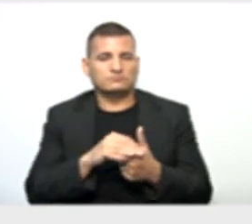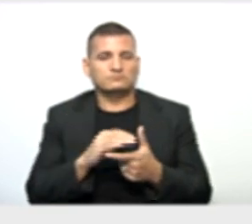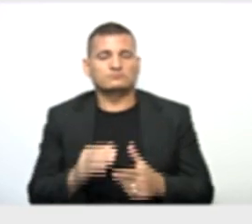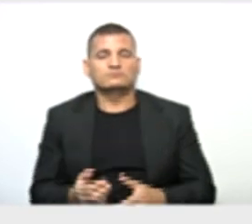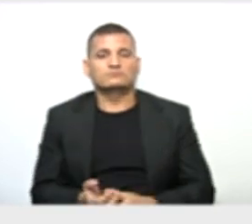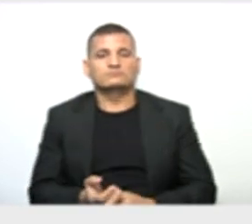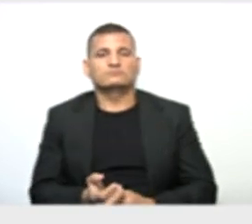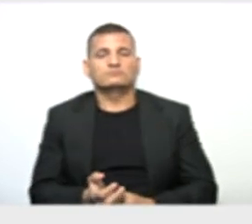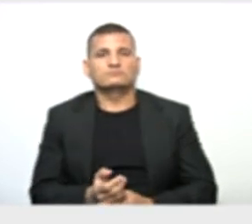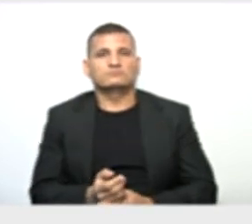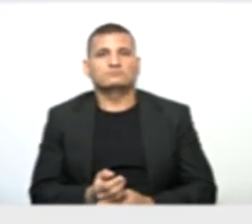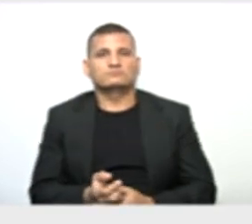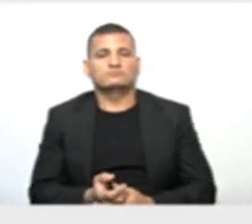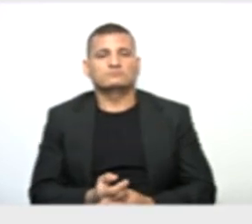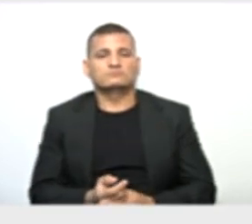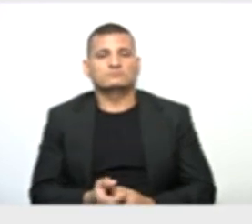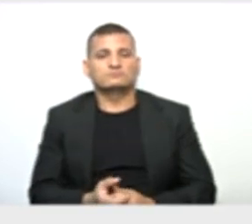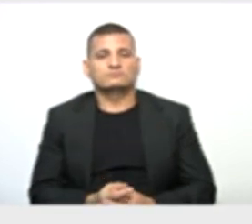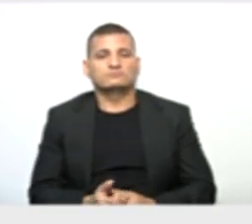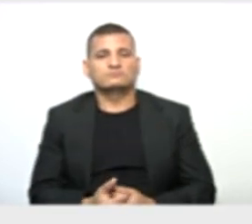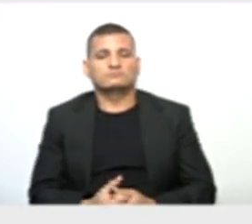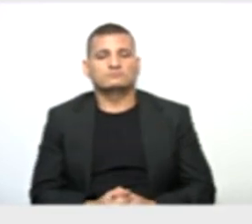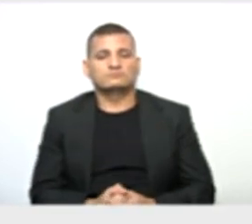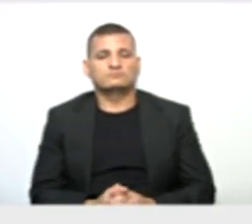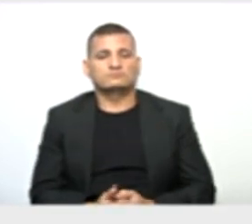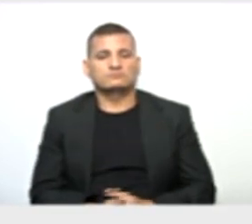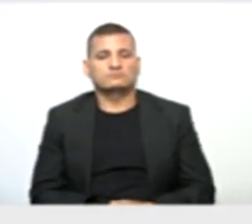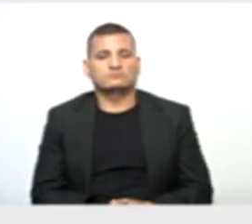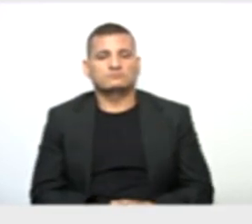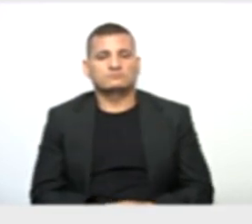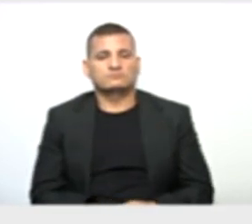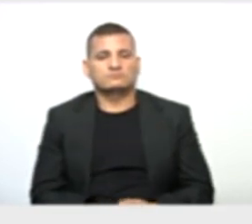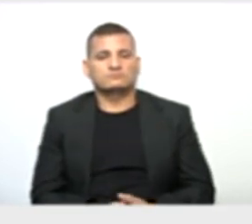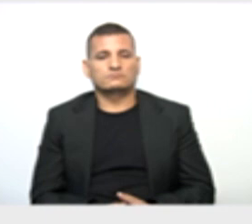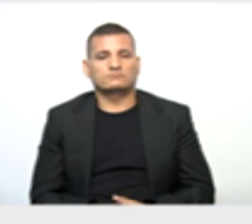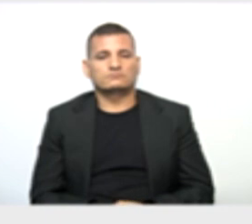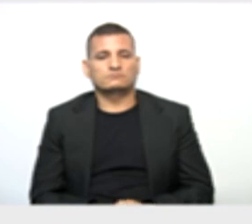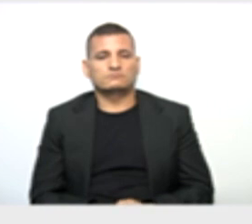aqui x em range de 10.